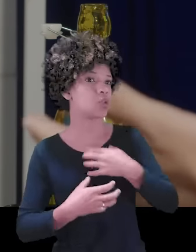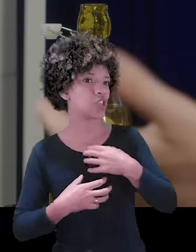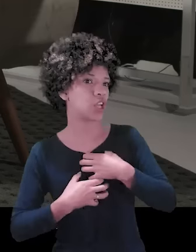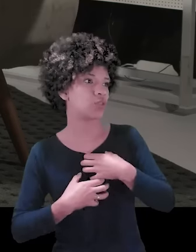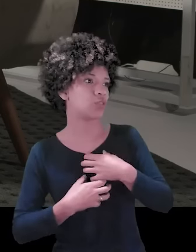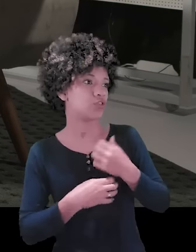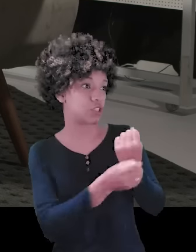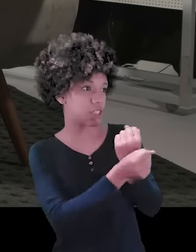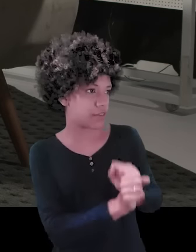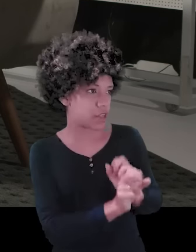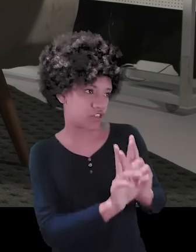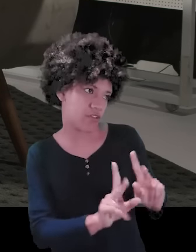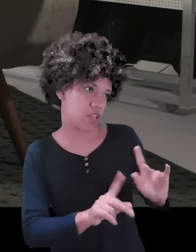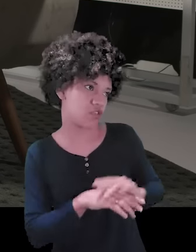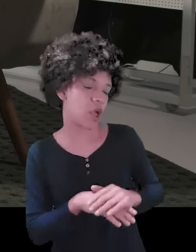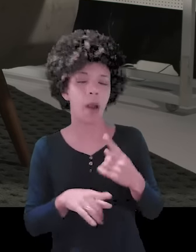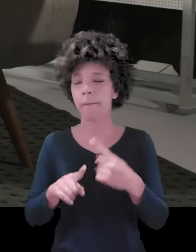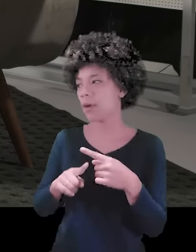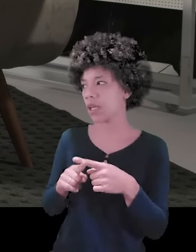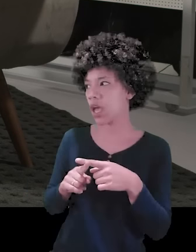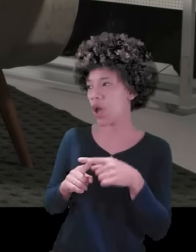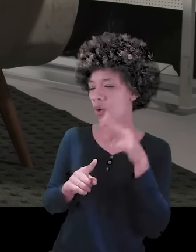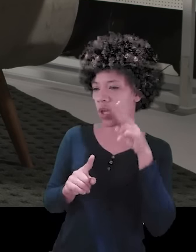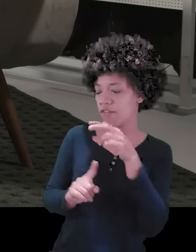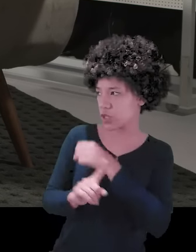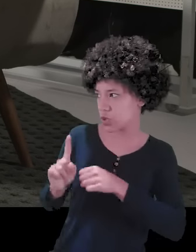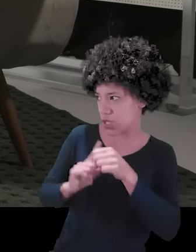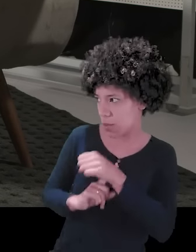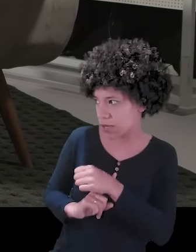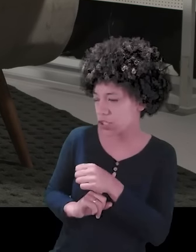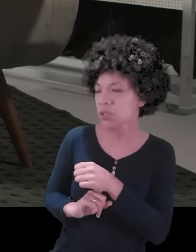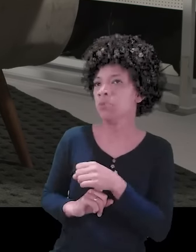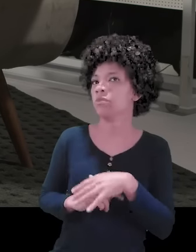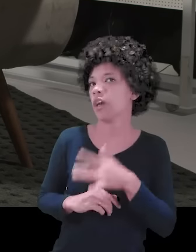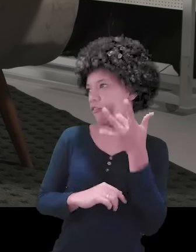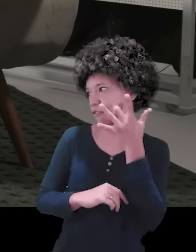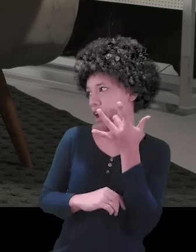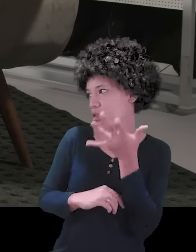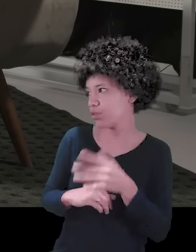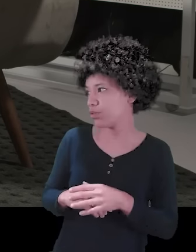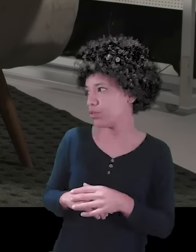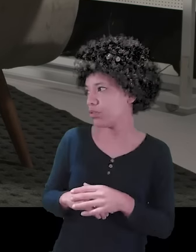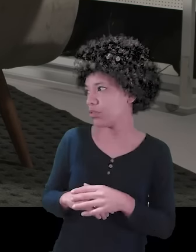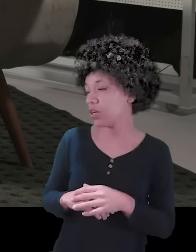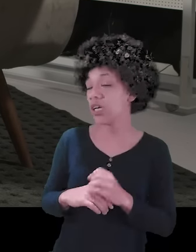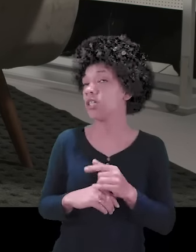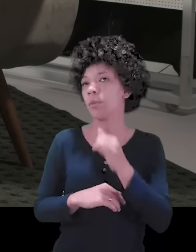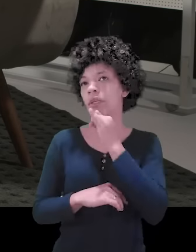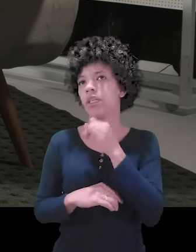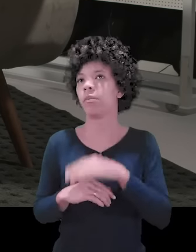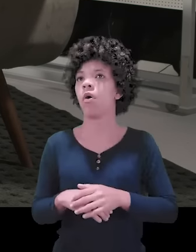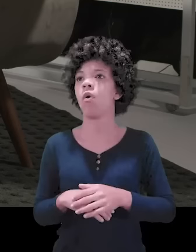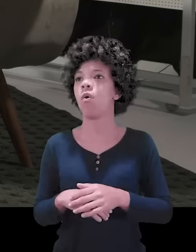exato porque o que é visto socialmente aham é mais fácil Se você põe um cara dentro